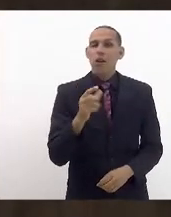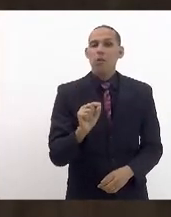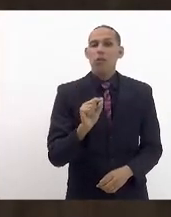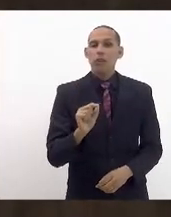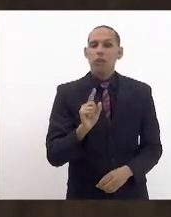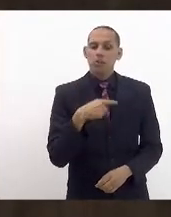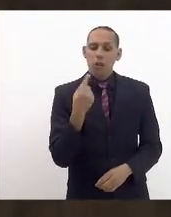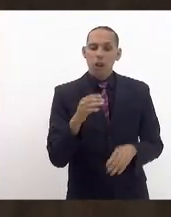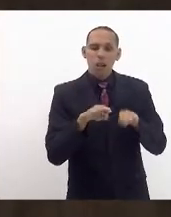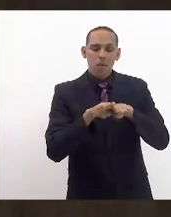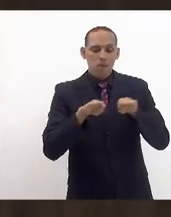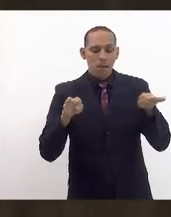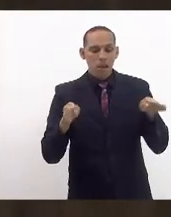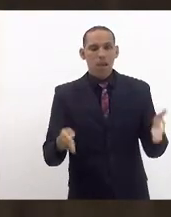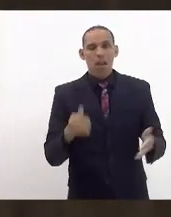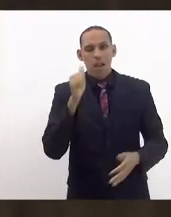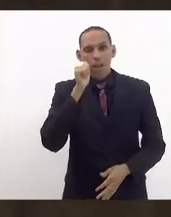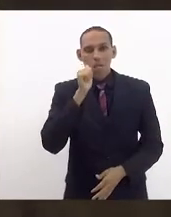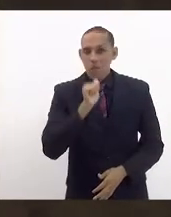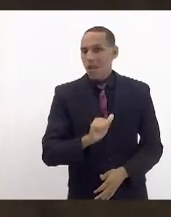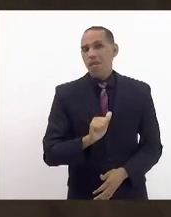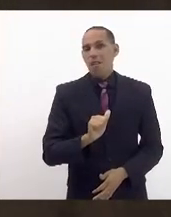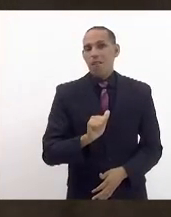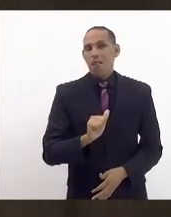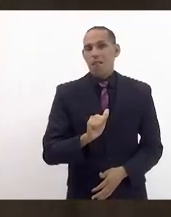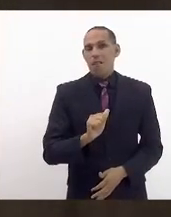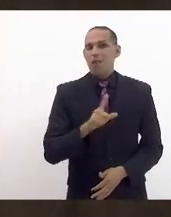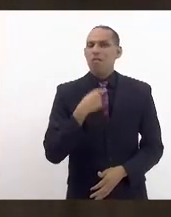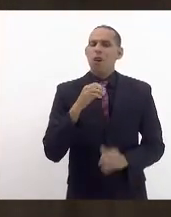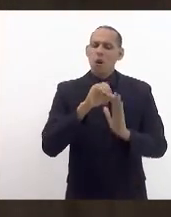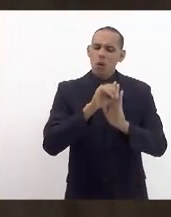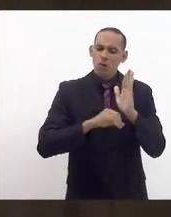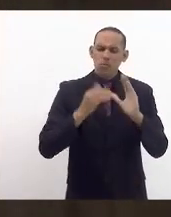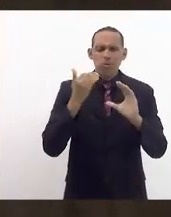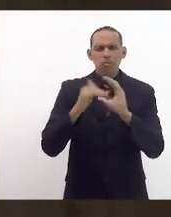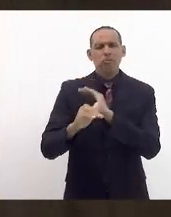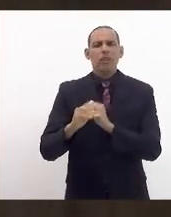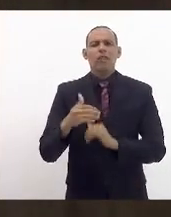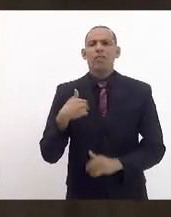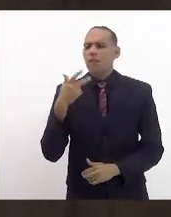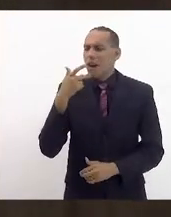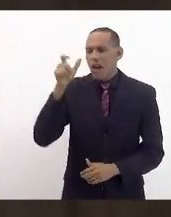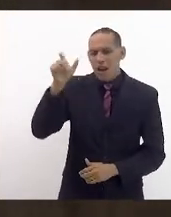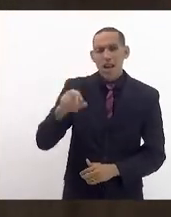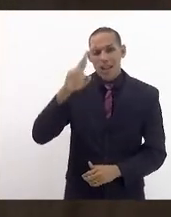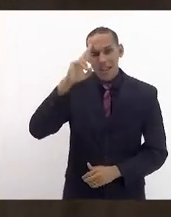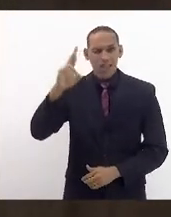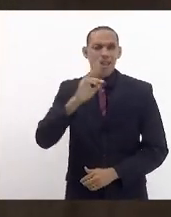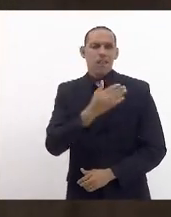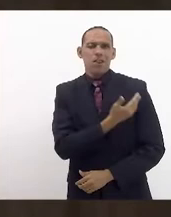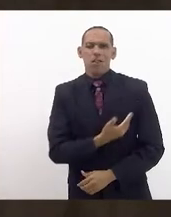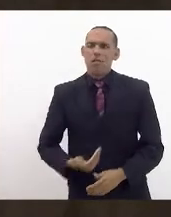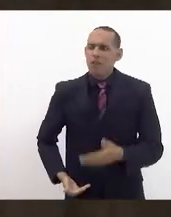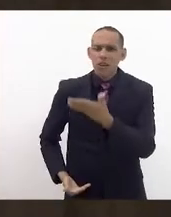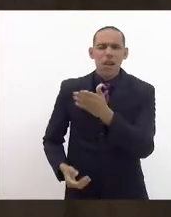enquanto bancada feminina. Mandamos ofício, falei com o líder do governo